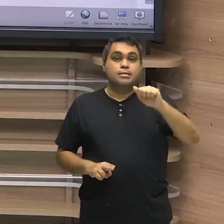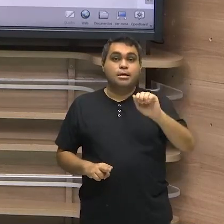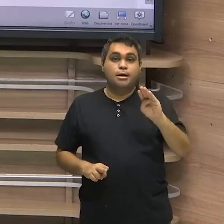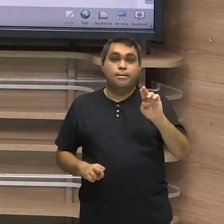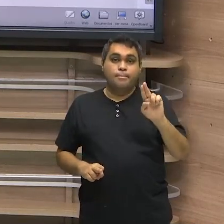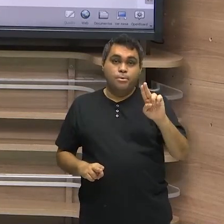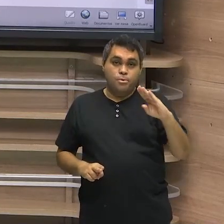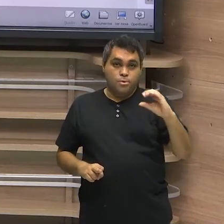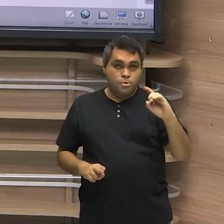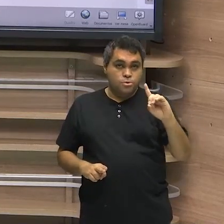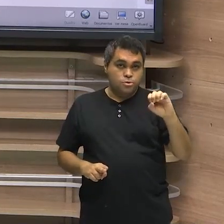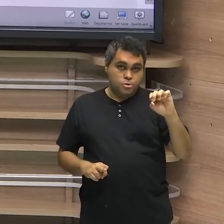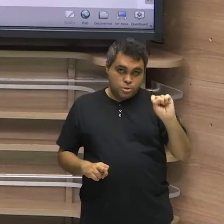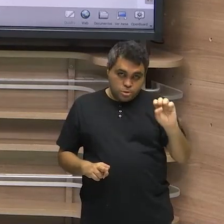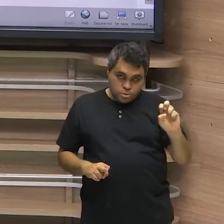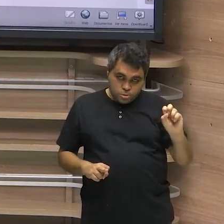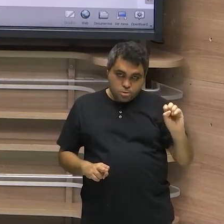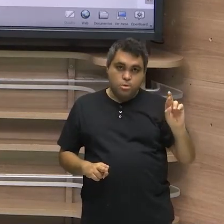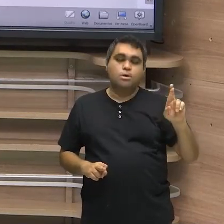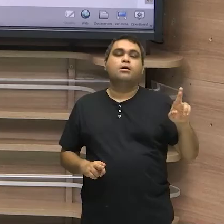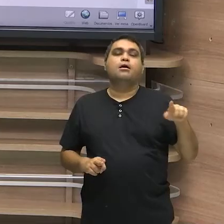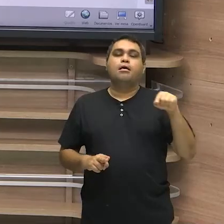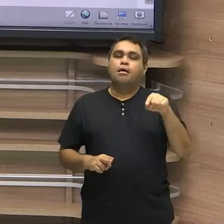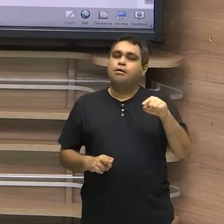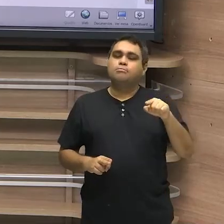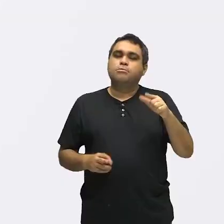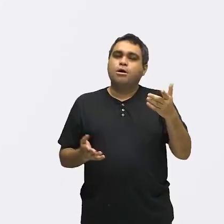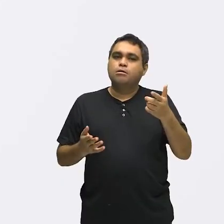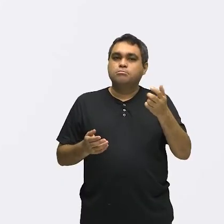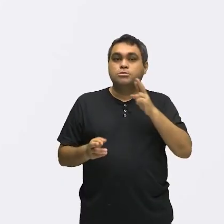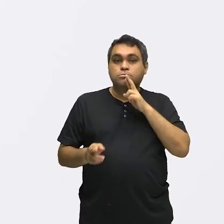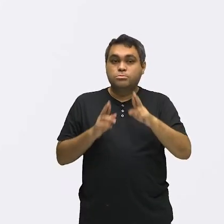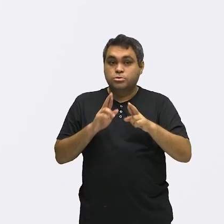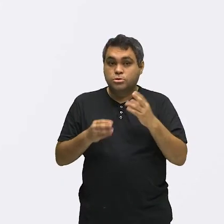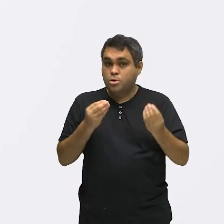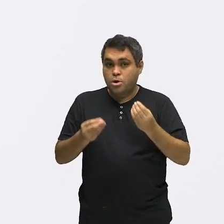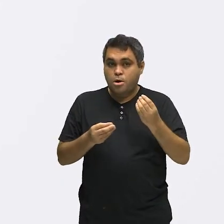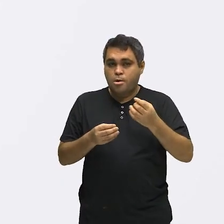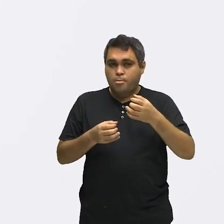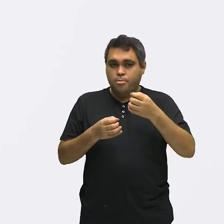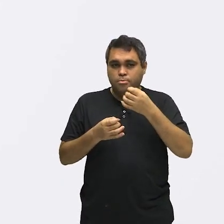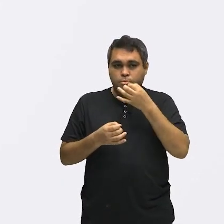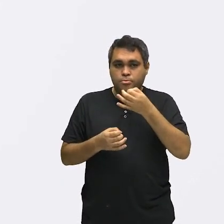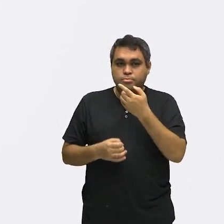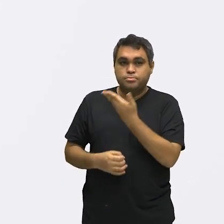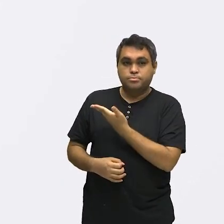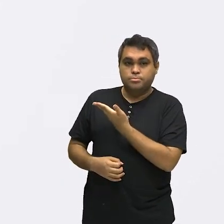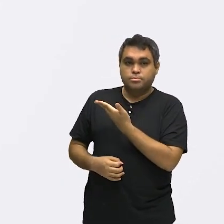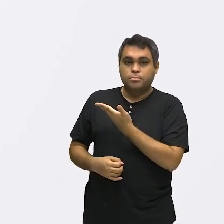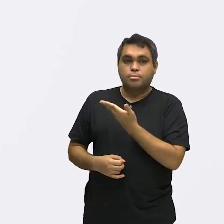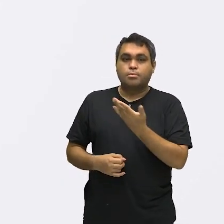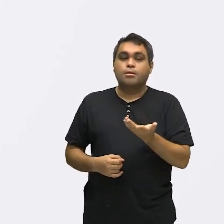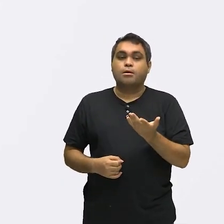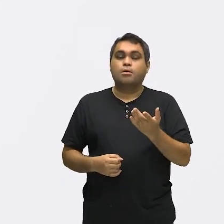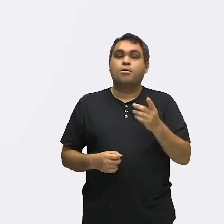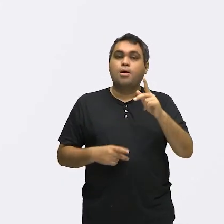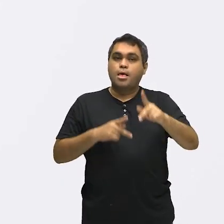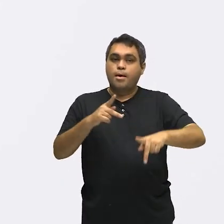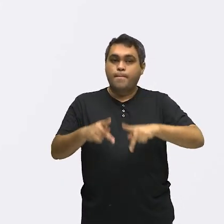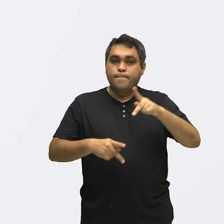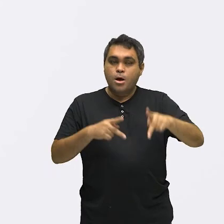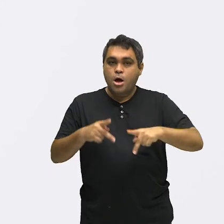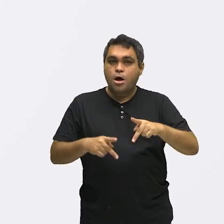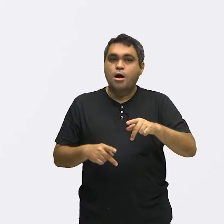Então vamos aí à possível resposta da nossa questão. Então um dos povos que habitaram a Mesopotâmia na antiguidade foram